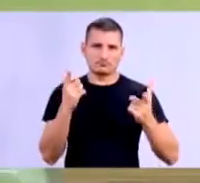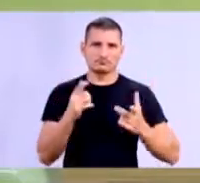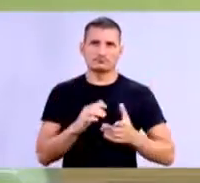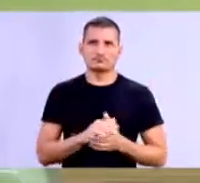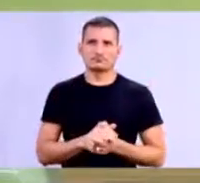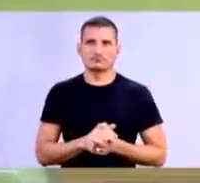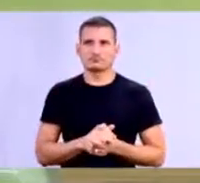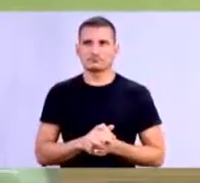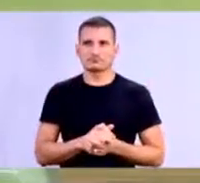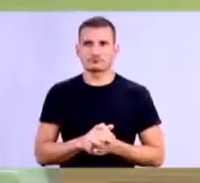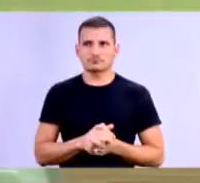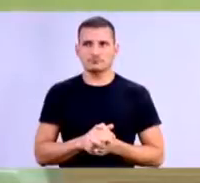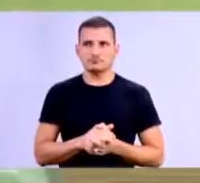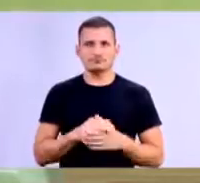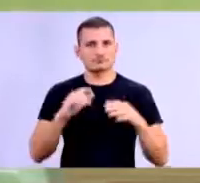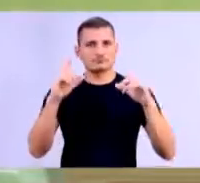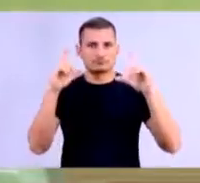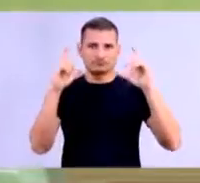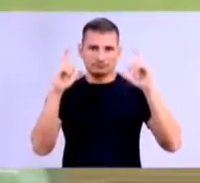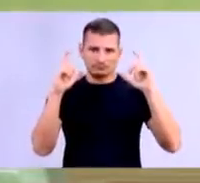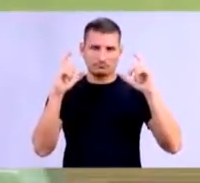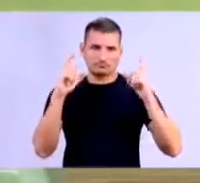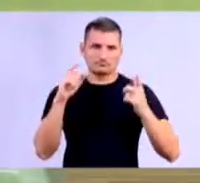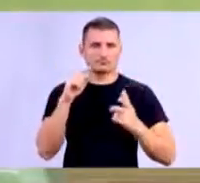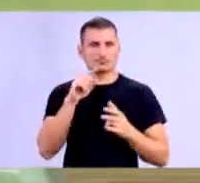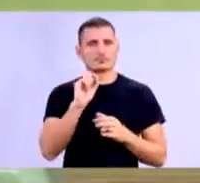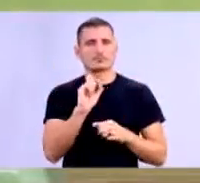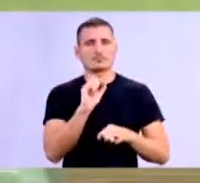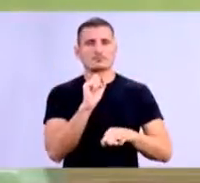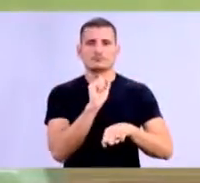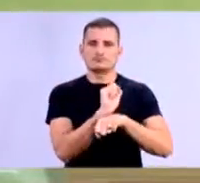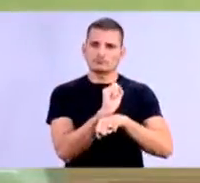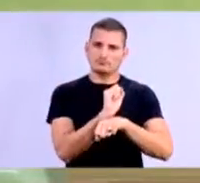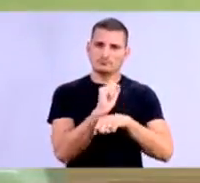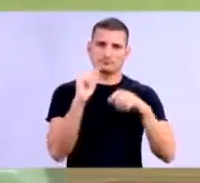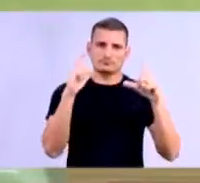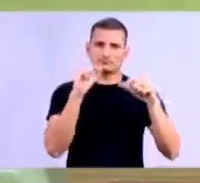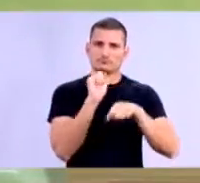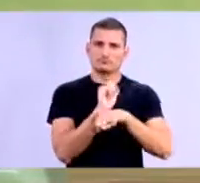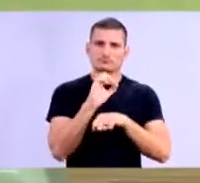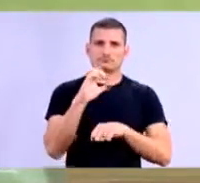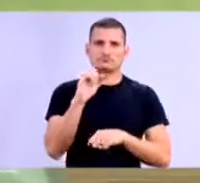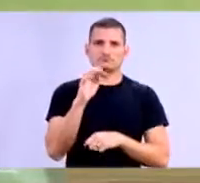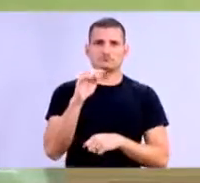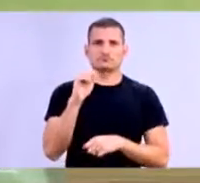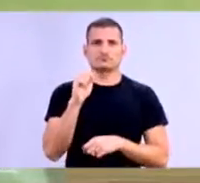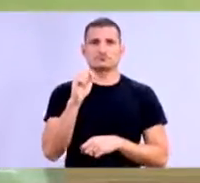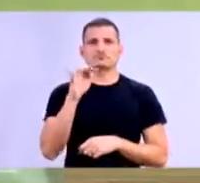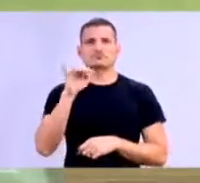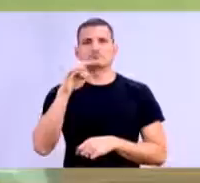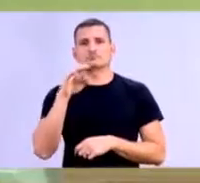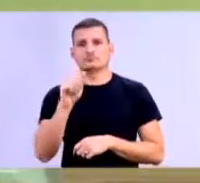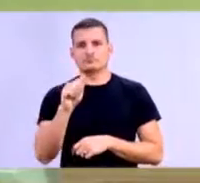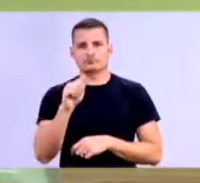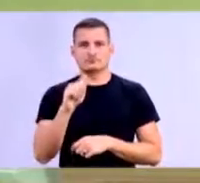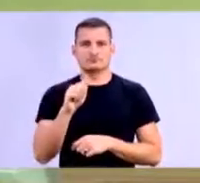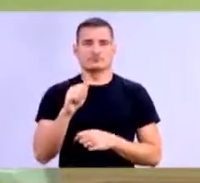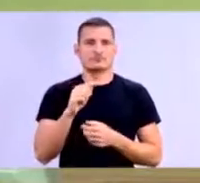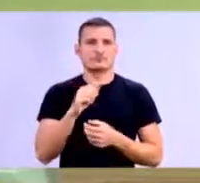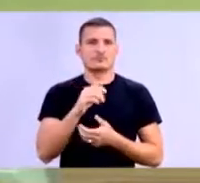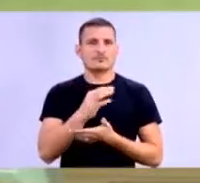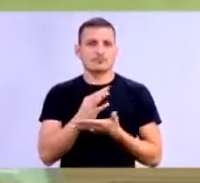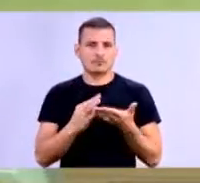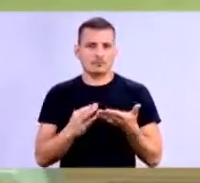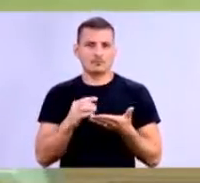diretamente à fotografia. A fotografia é estática, como nós falamos ali, o texto descritivo. O texto descritivo, ele não